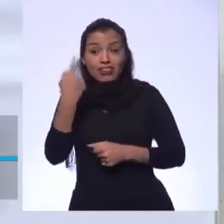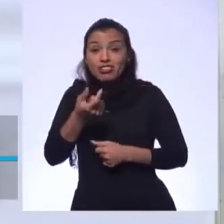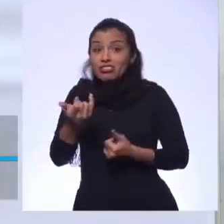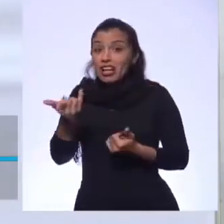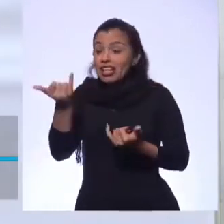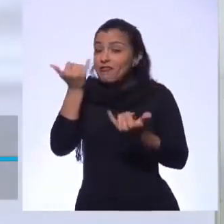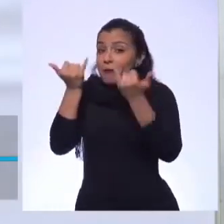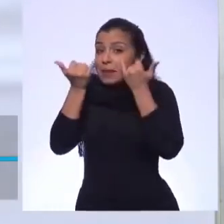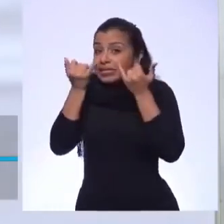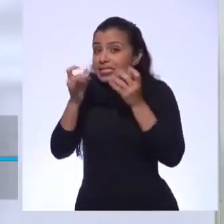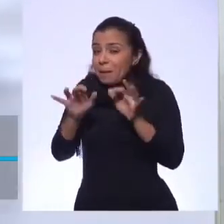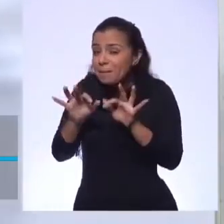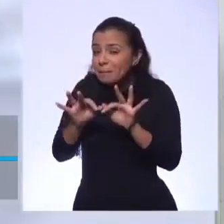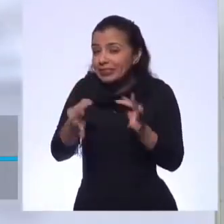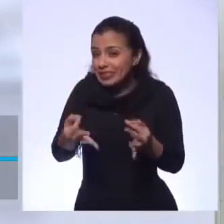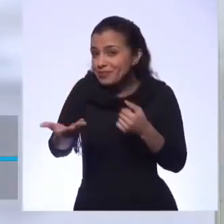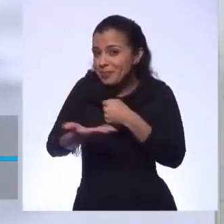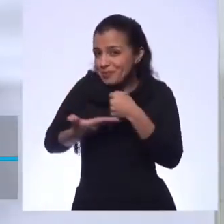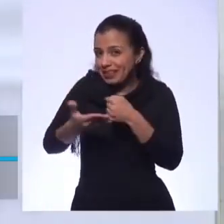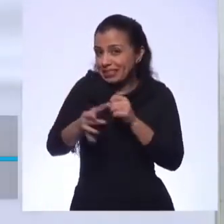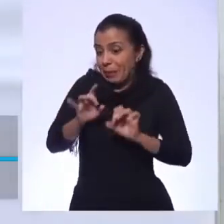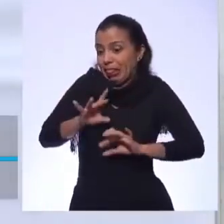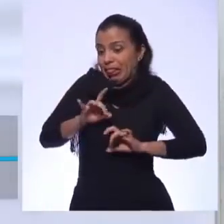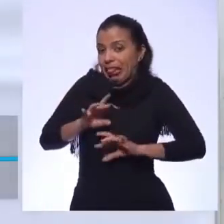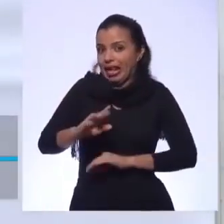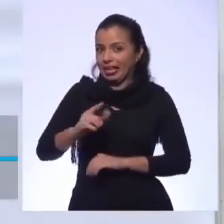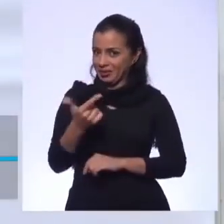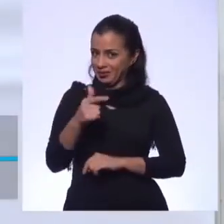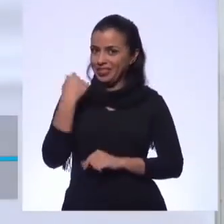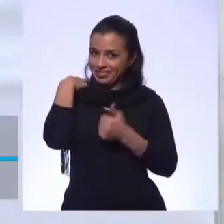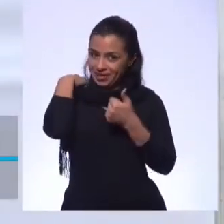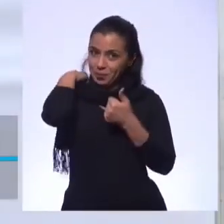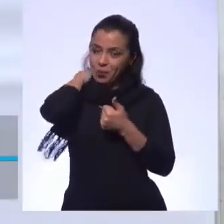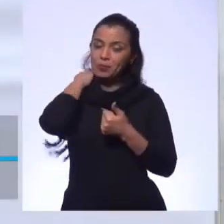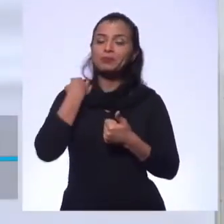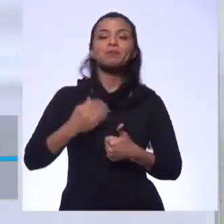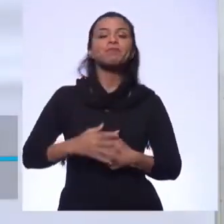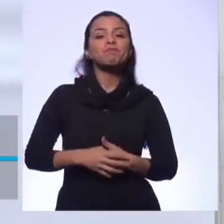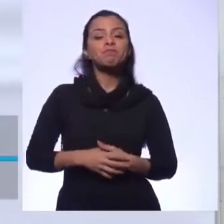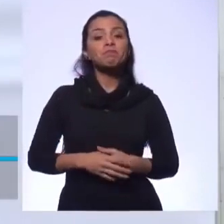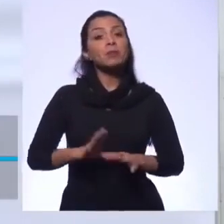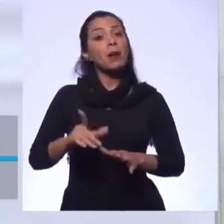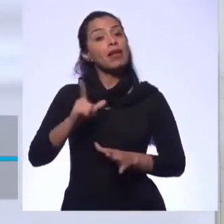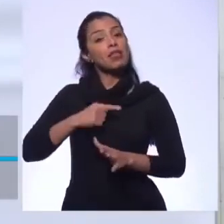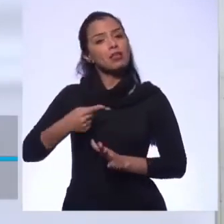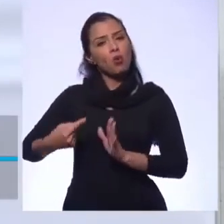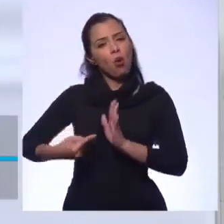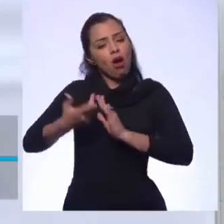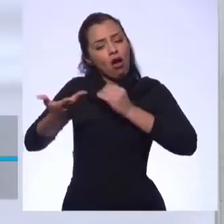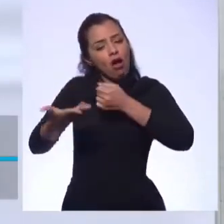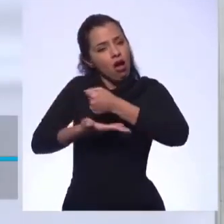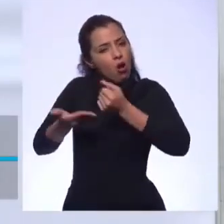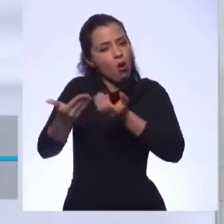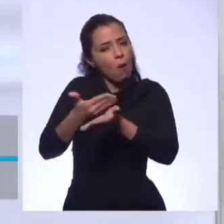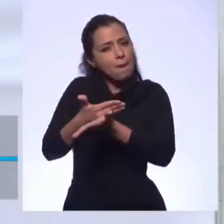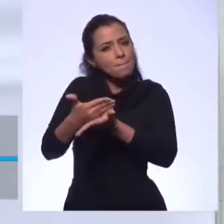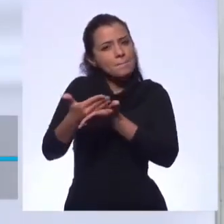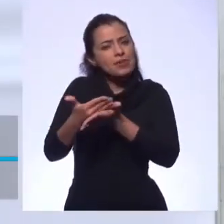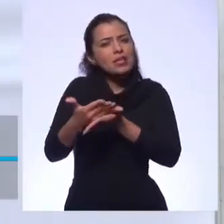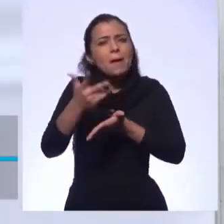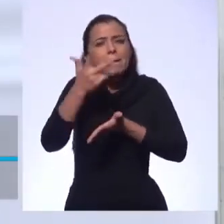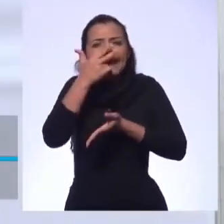entrar em detalhes técnicos, tá bom? Mas ó, ela vai ter uma primeira fase que ela vai parecer